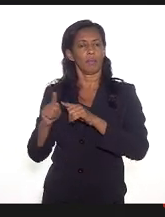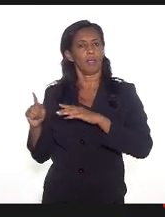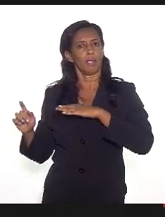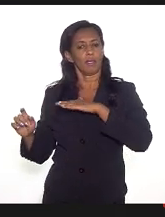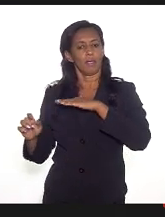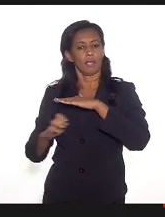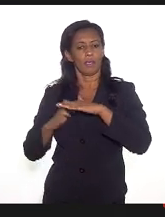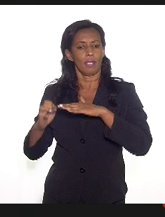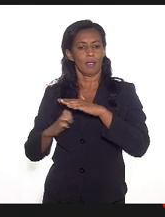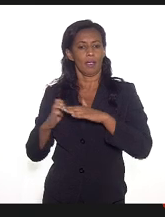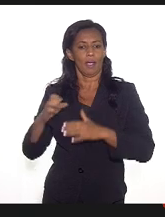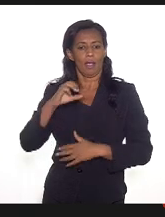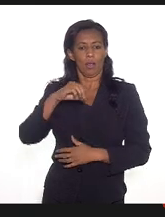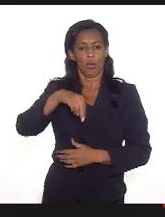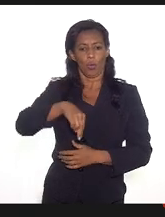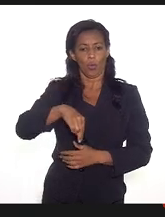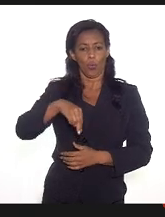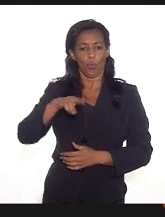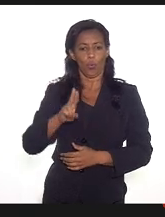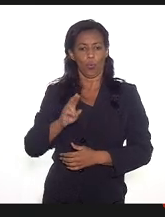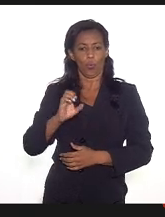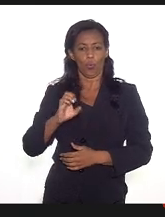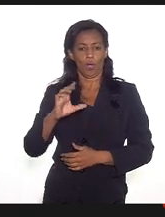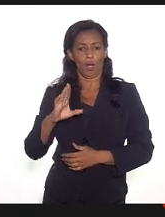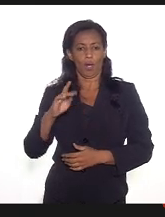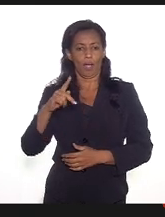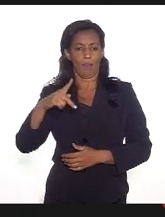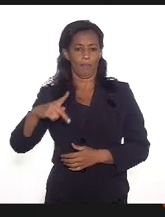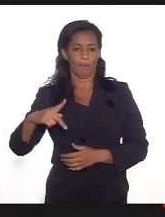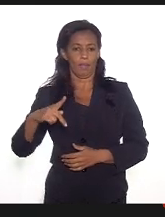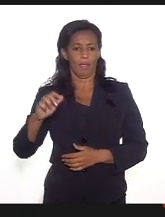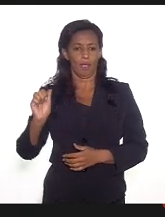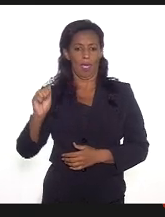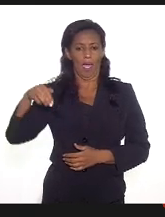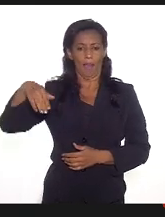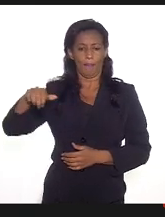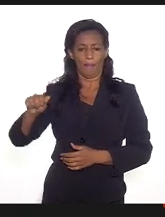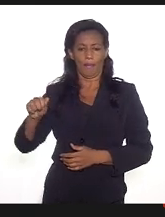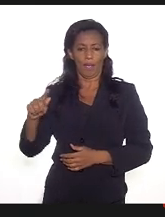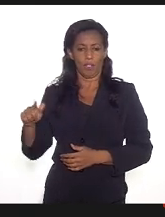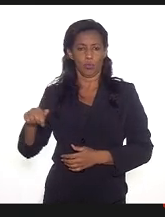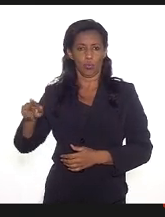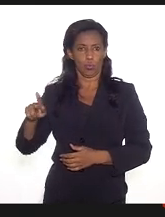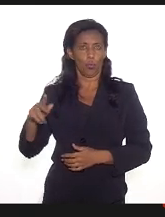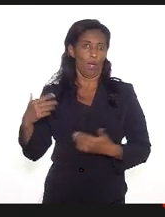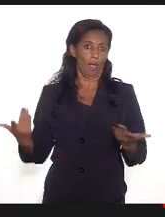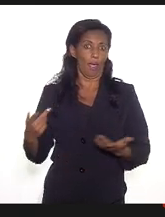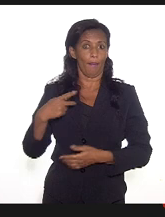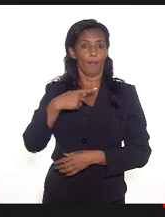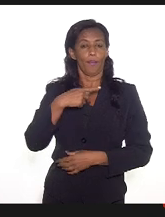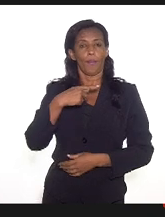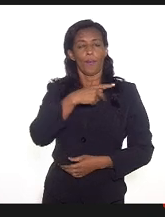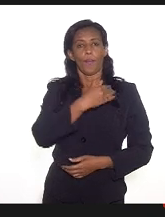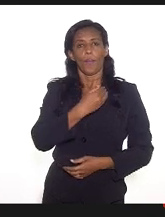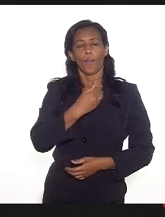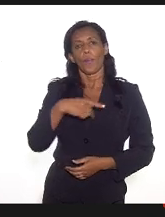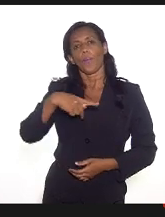Janeiro. Nuclep e Amazul são empresas públicas, mas de natureza